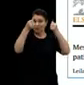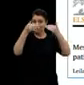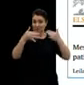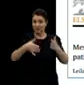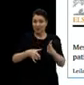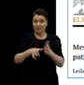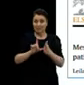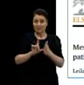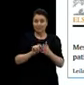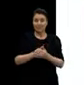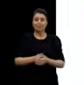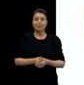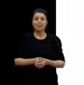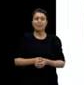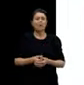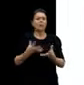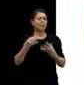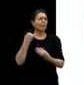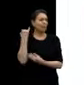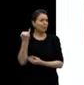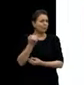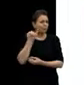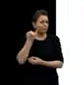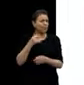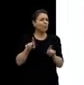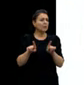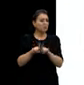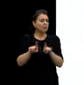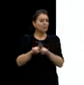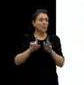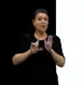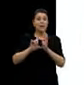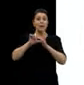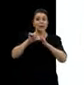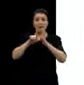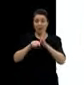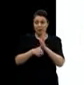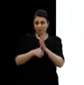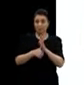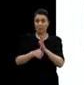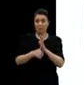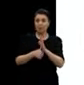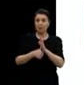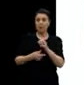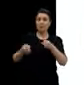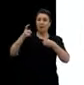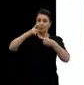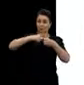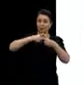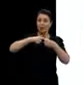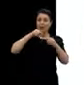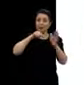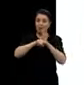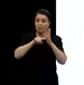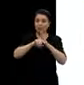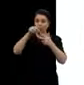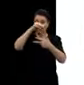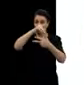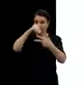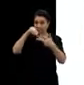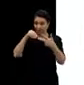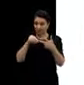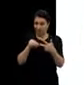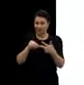Certinho. Olha, muito importante mesmo, hein? Depois nós vamos voltar nessas questões lá na questão do Enem. Professora,